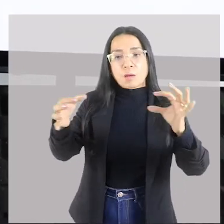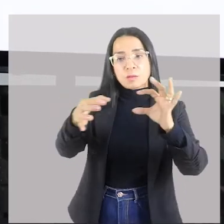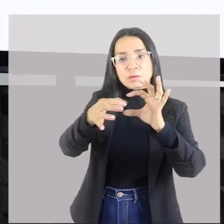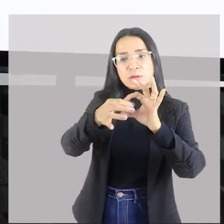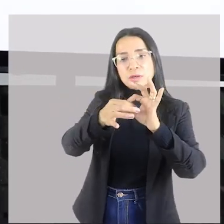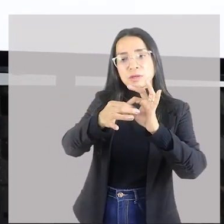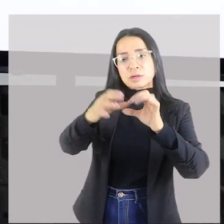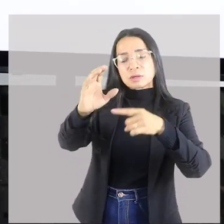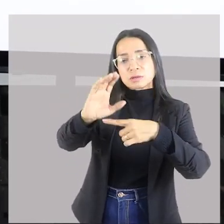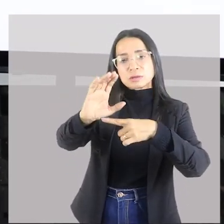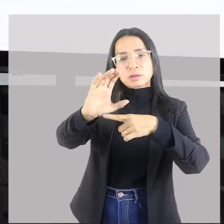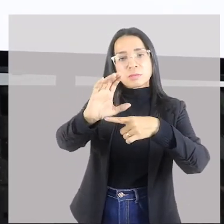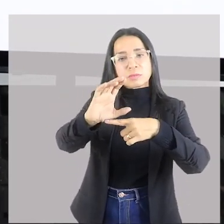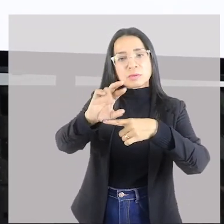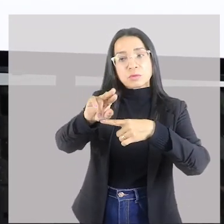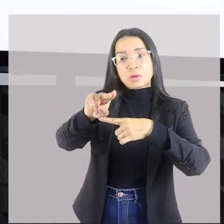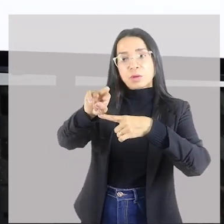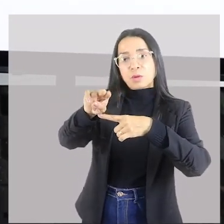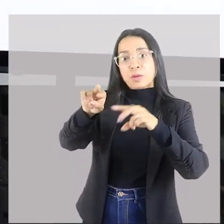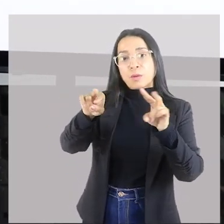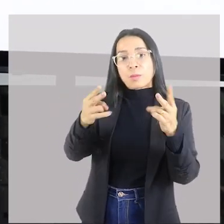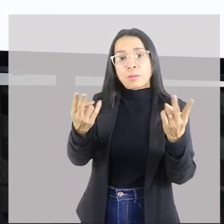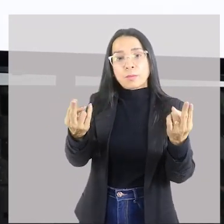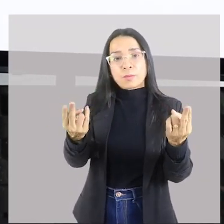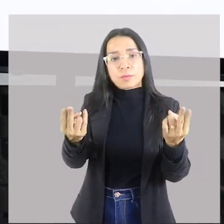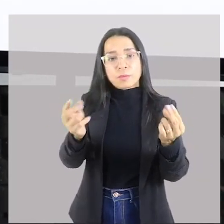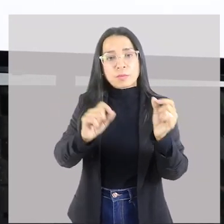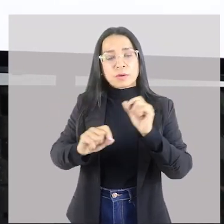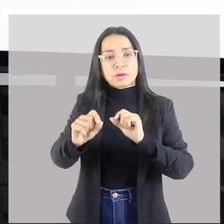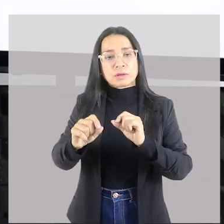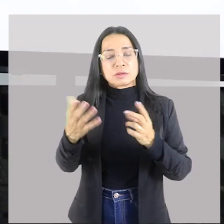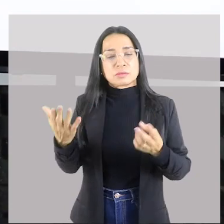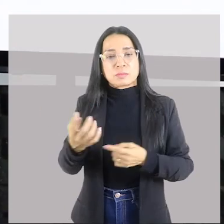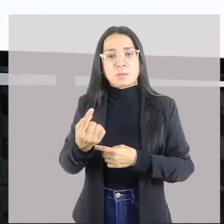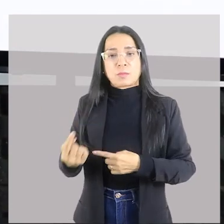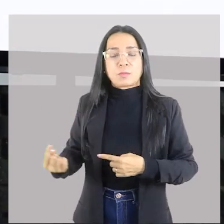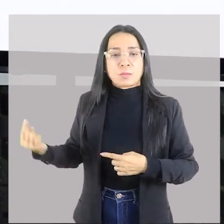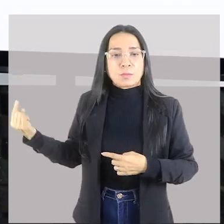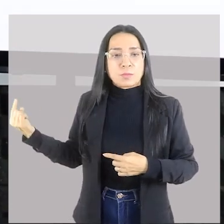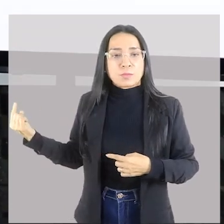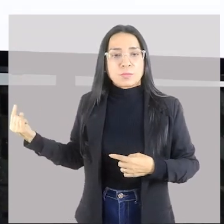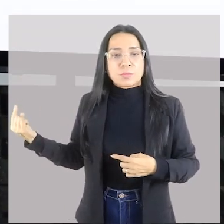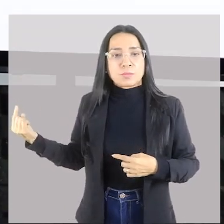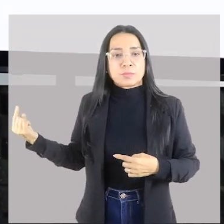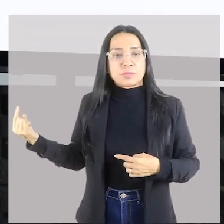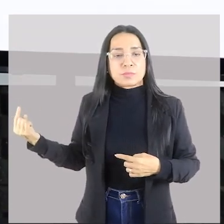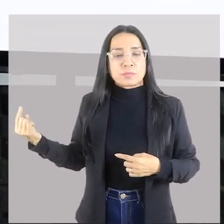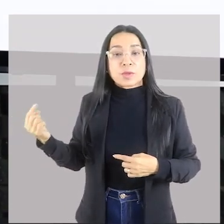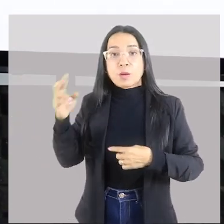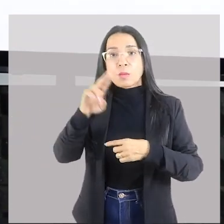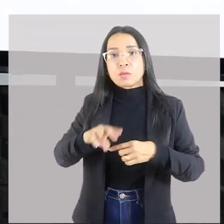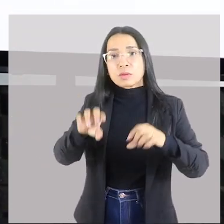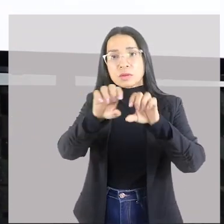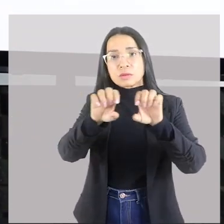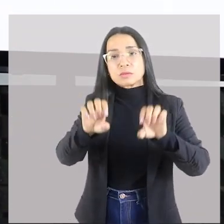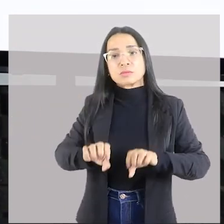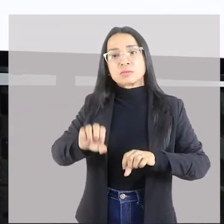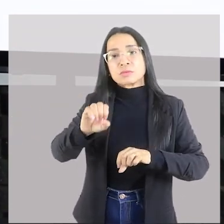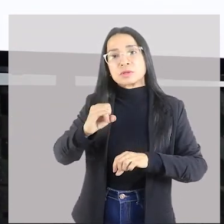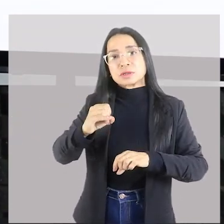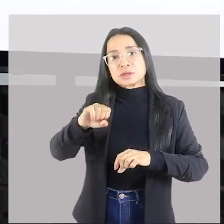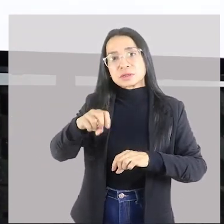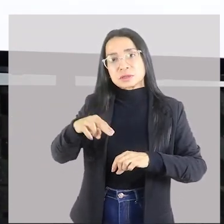são iguais aos ligantes desse, a gente usar a nomenclatura cis-trans. Mas se dos 4